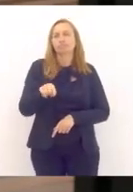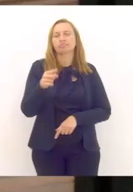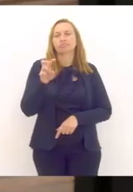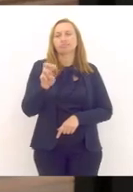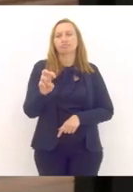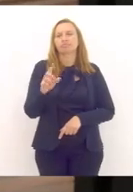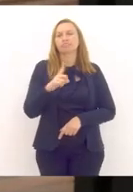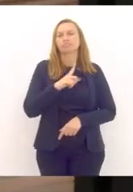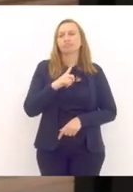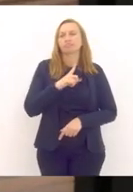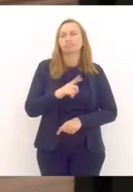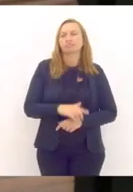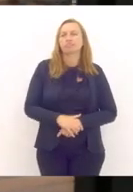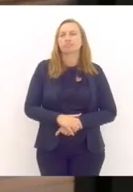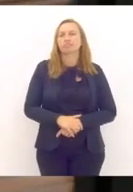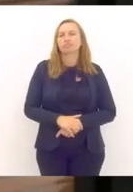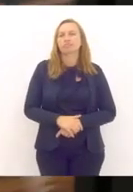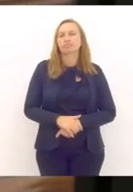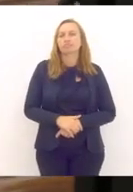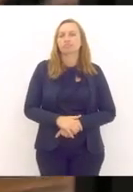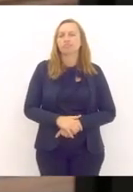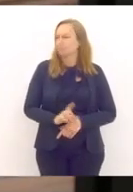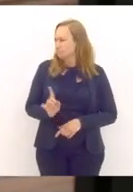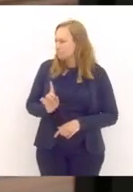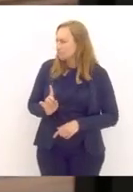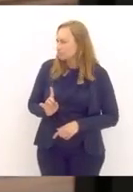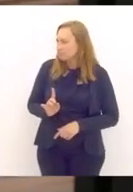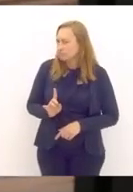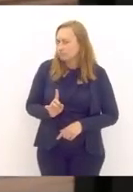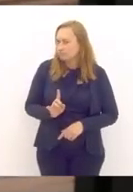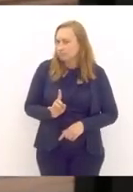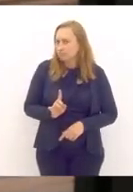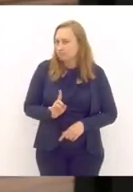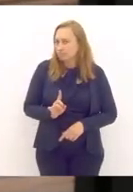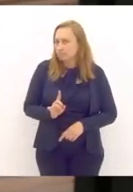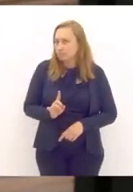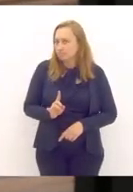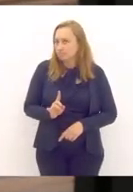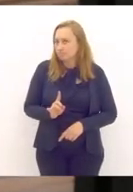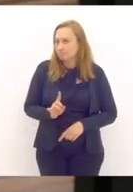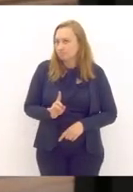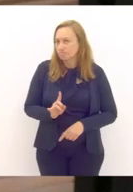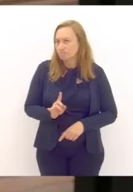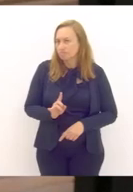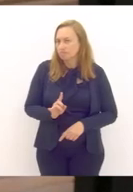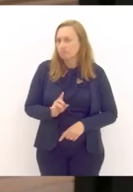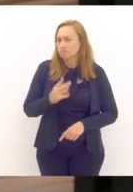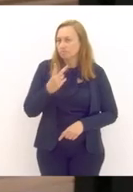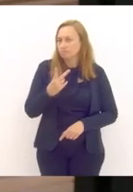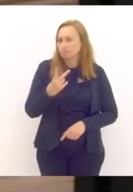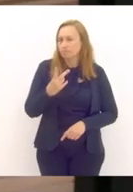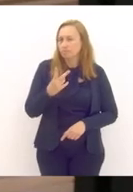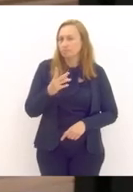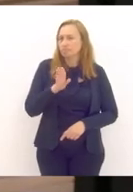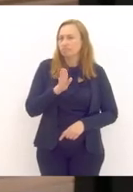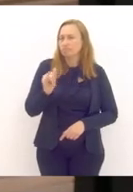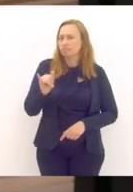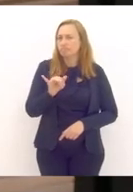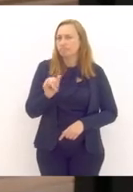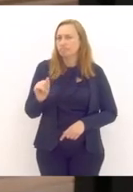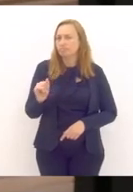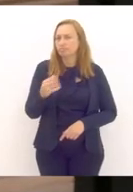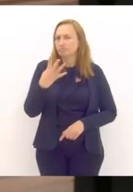nós tivemos um... Não foi isso? Foi 4 e alguma 2,4? Coisa. 2,4? Não, o PIB foi 4 e alguma